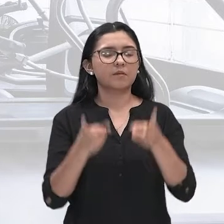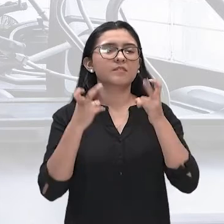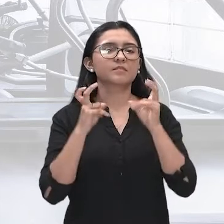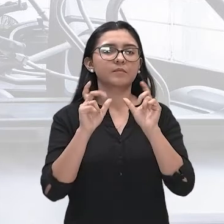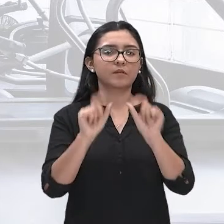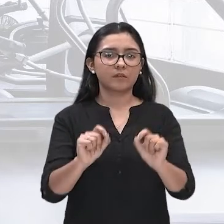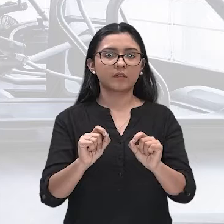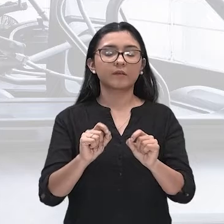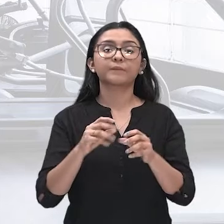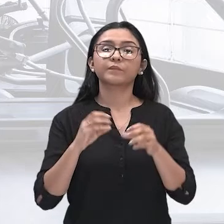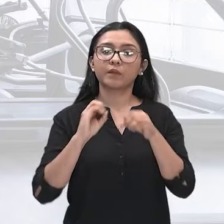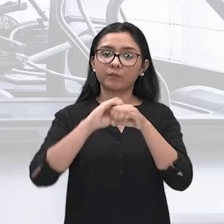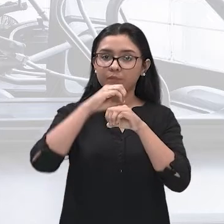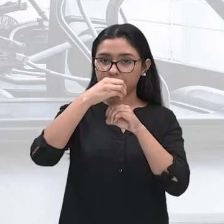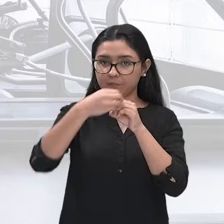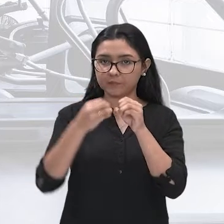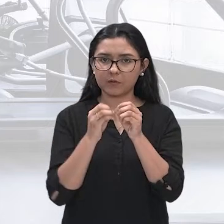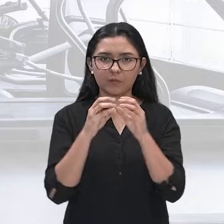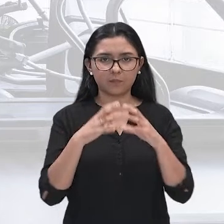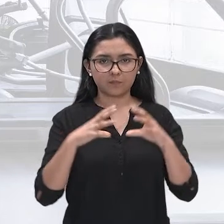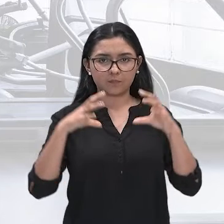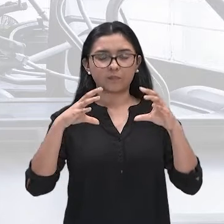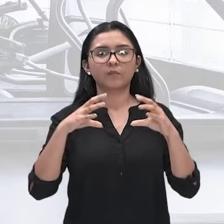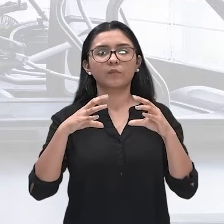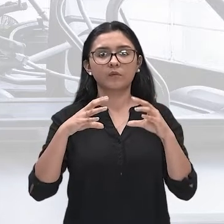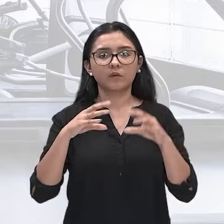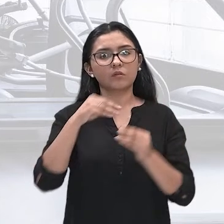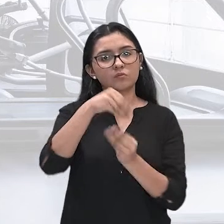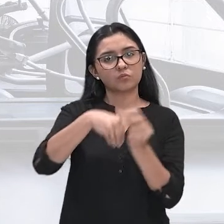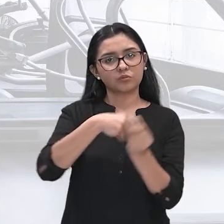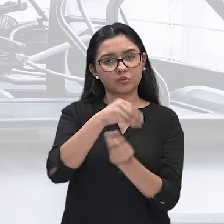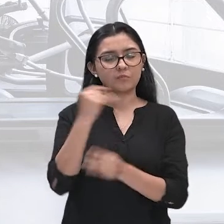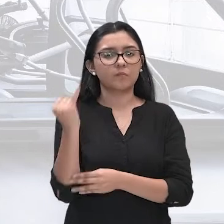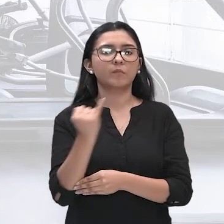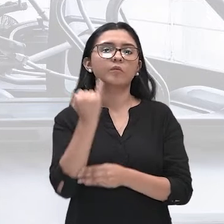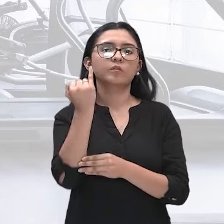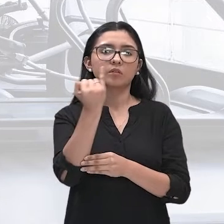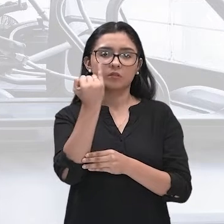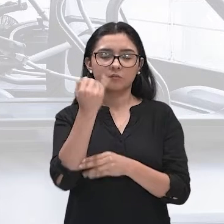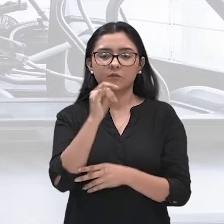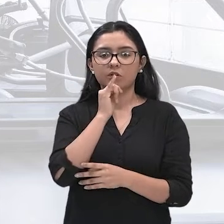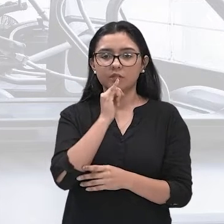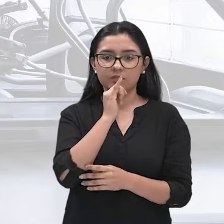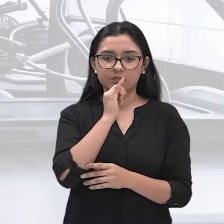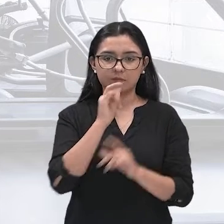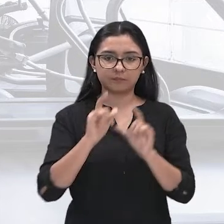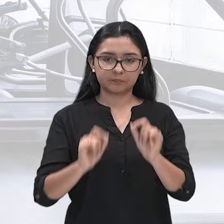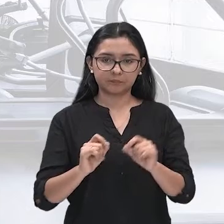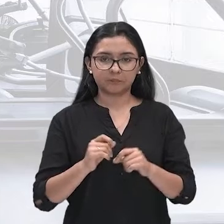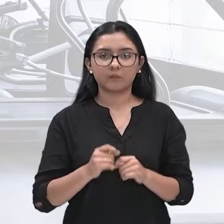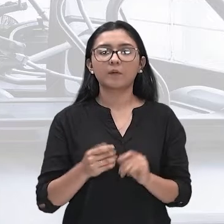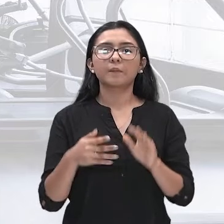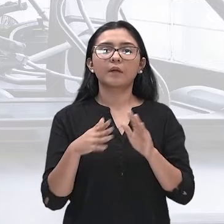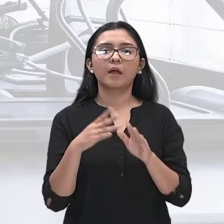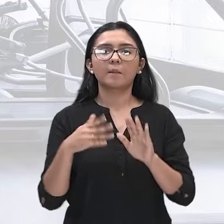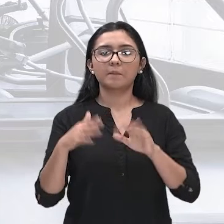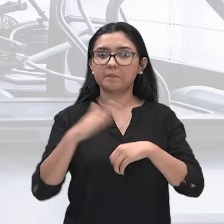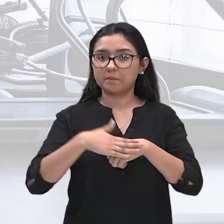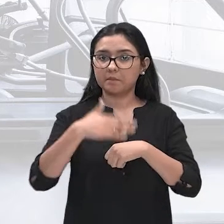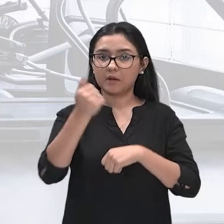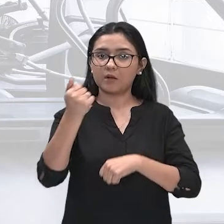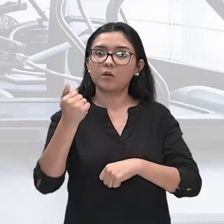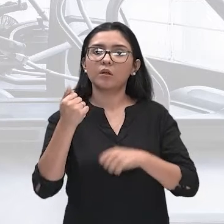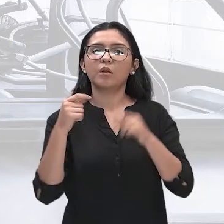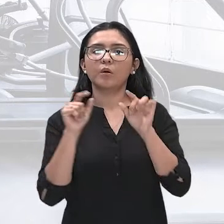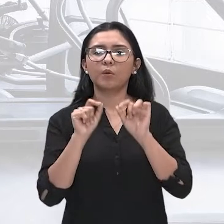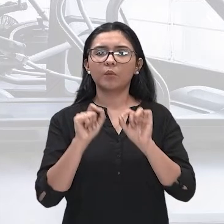essa biomolécula, o quanto essa substância ela é importante, por exemplo, para a construção dos músculos. Para você